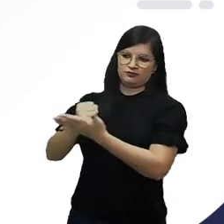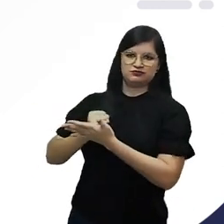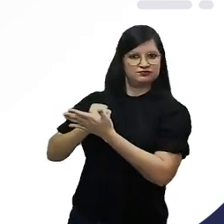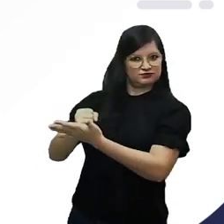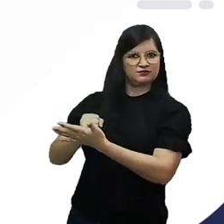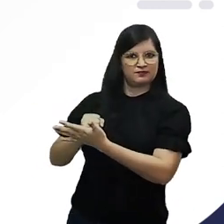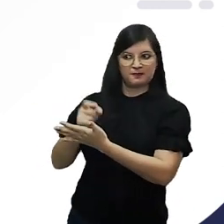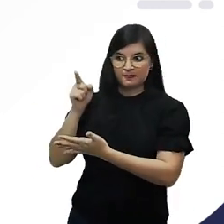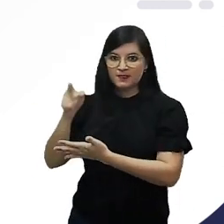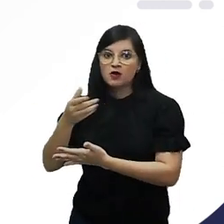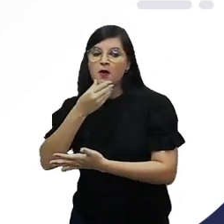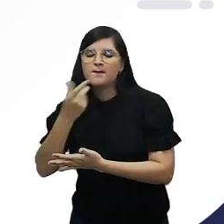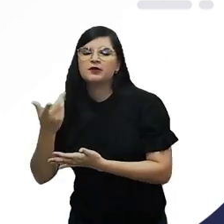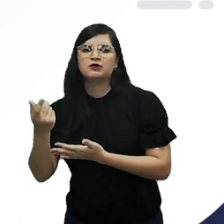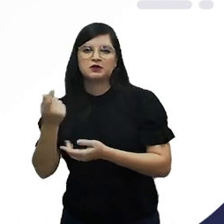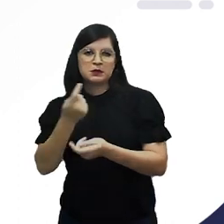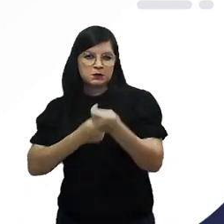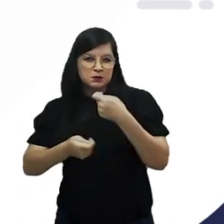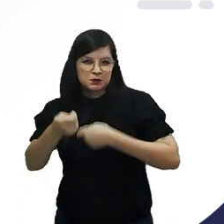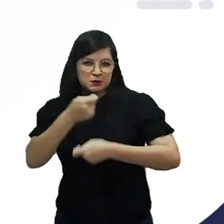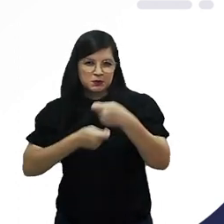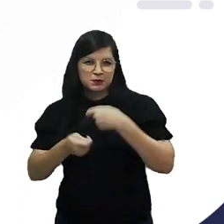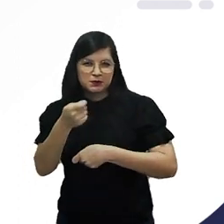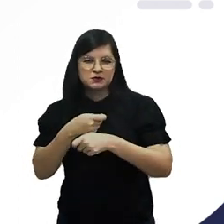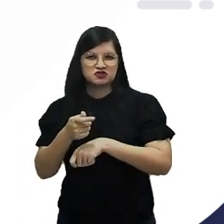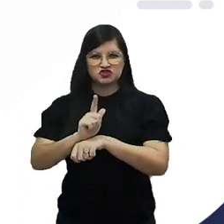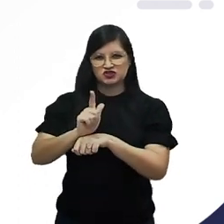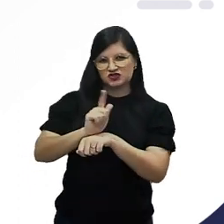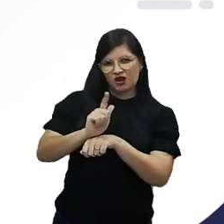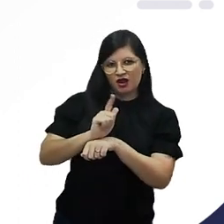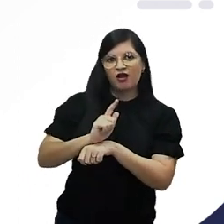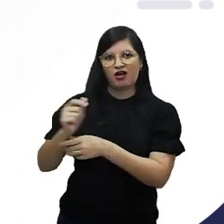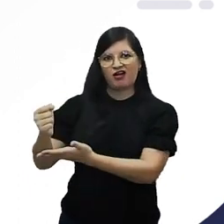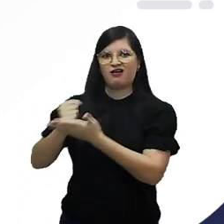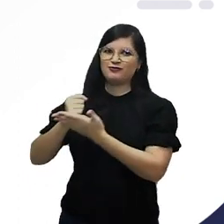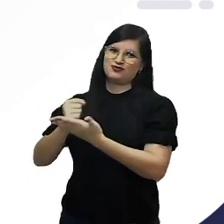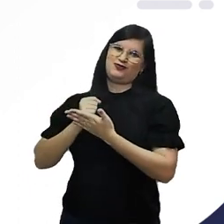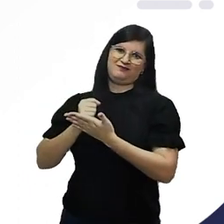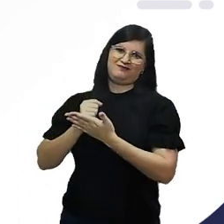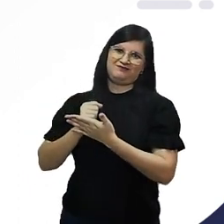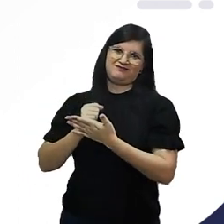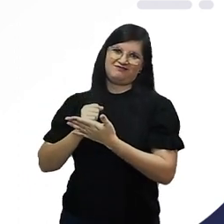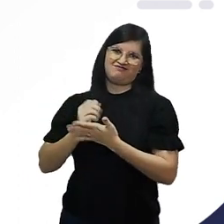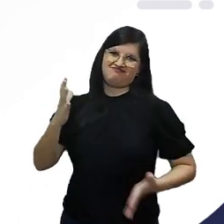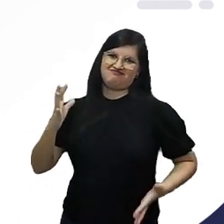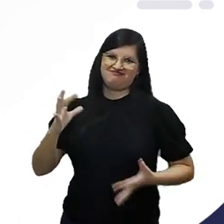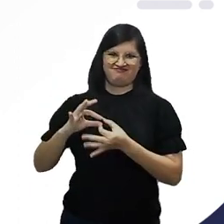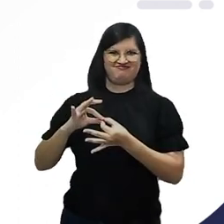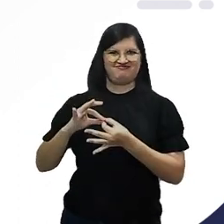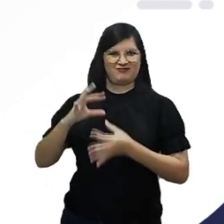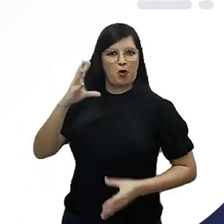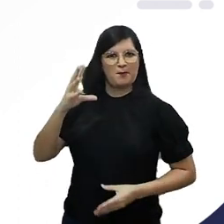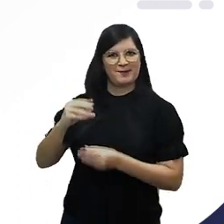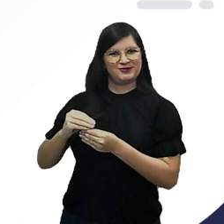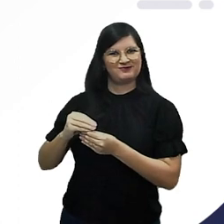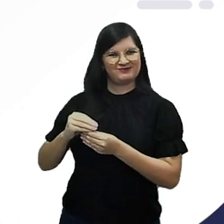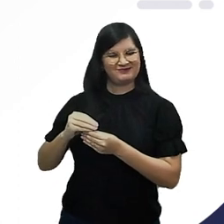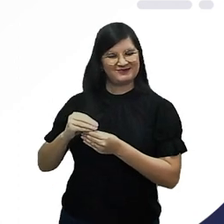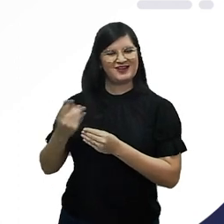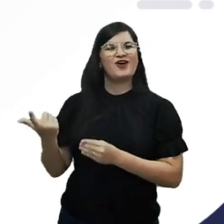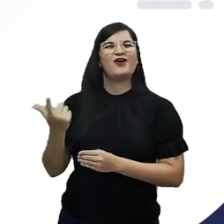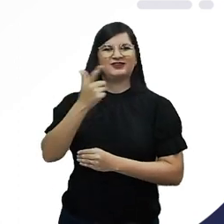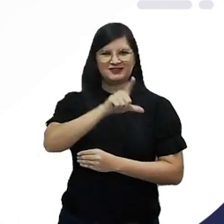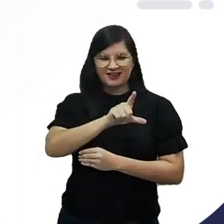ele é um grande investidor e atua muito bom com gestão financeira. Breno me trouxe essa habilidade. Então, quando você tem um time que se